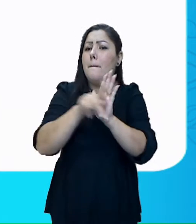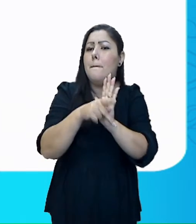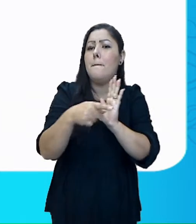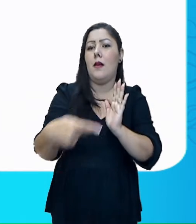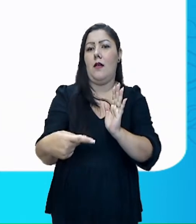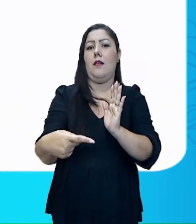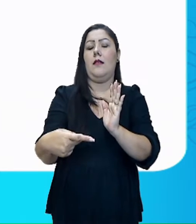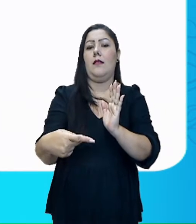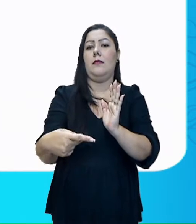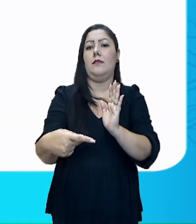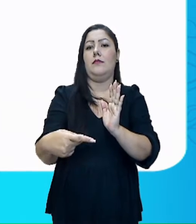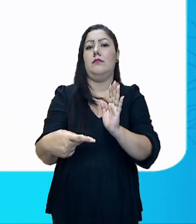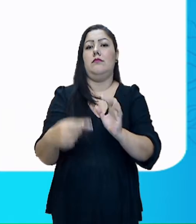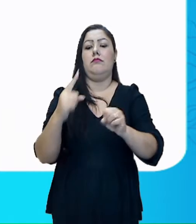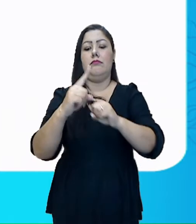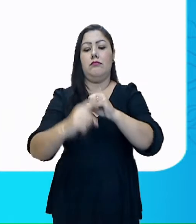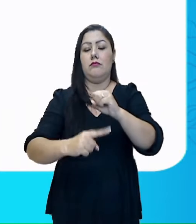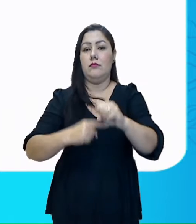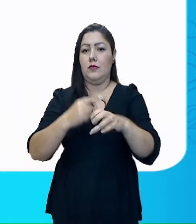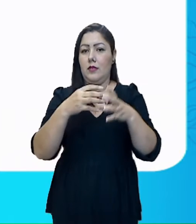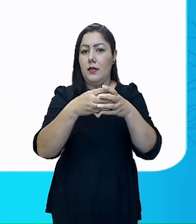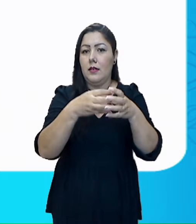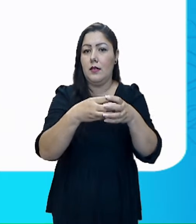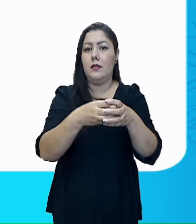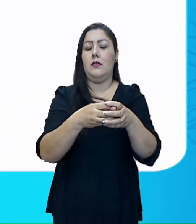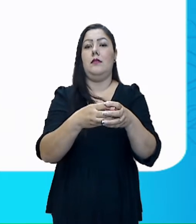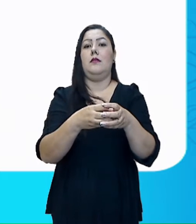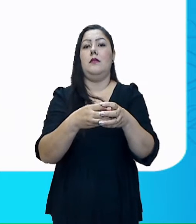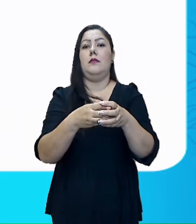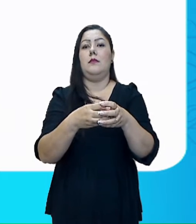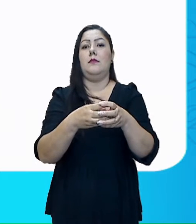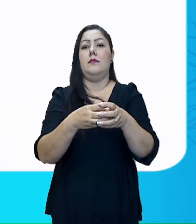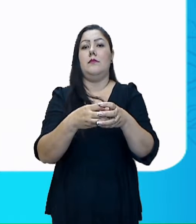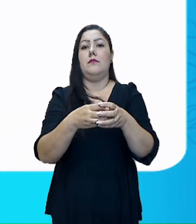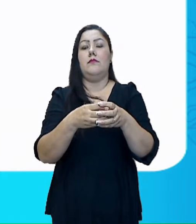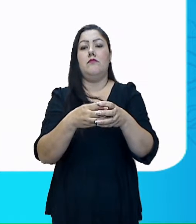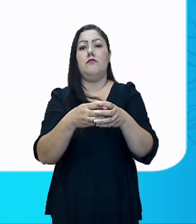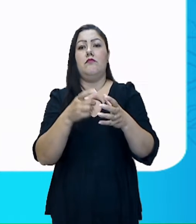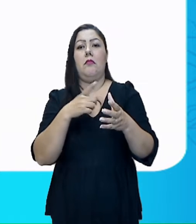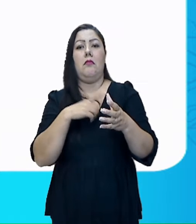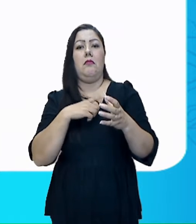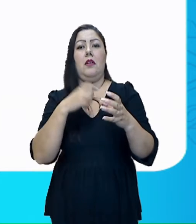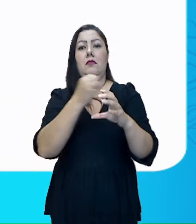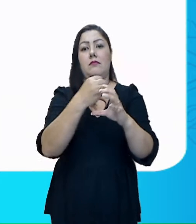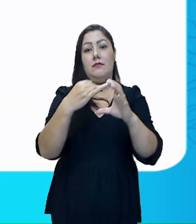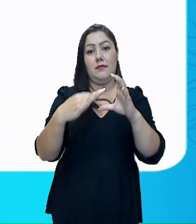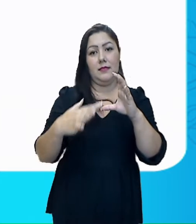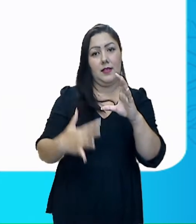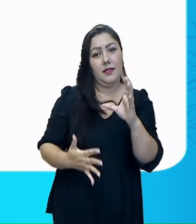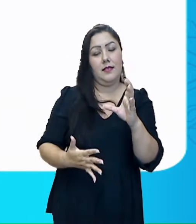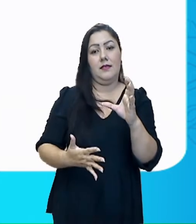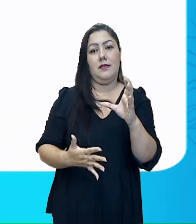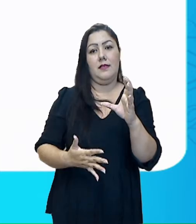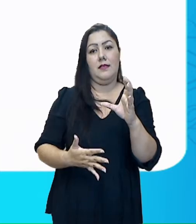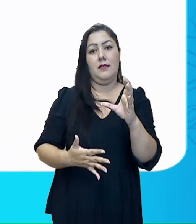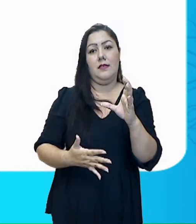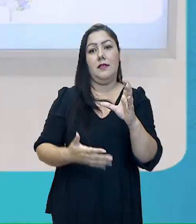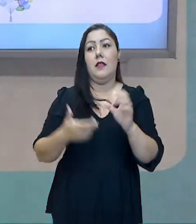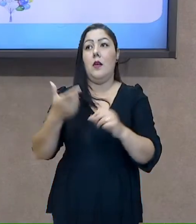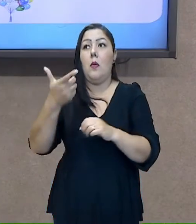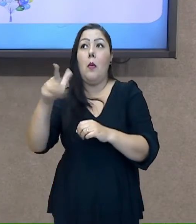de determinados elementos químicos apresentarem umas propriedades,